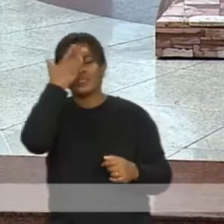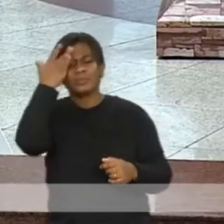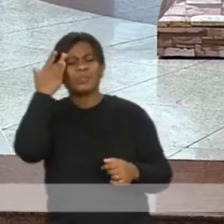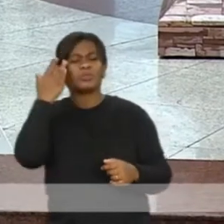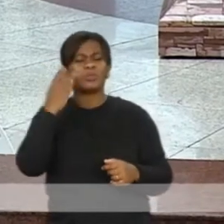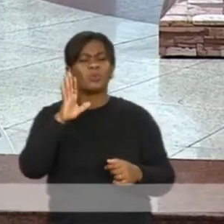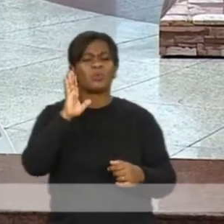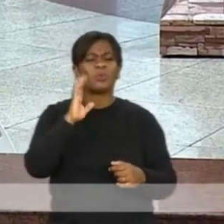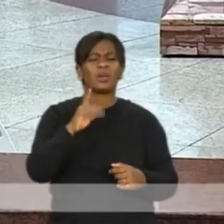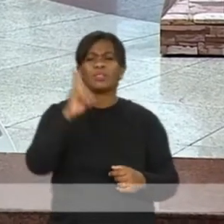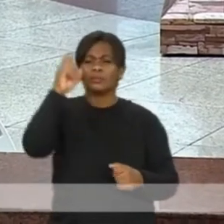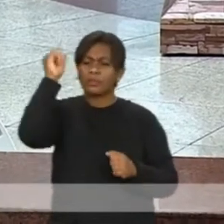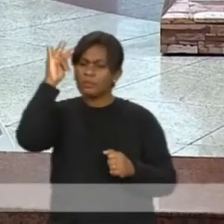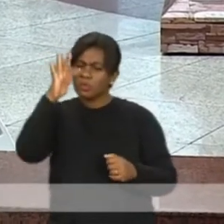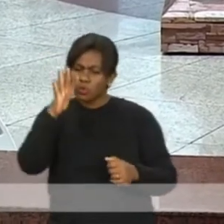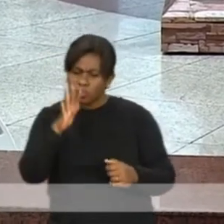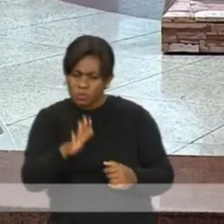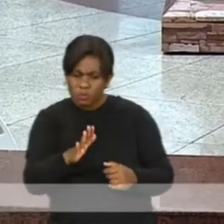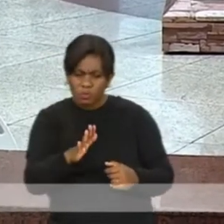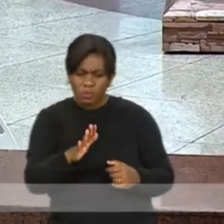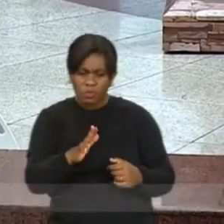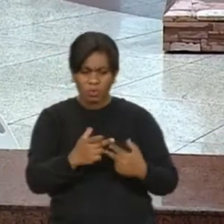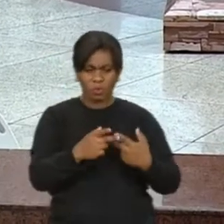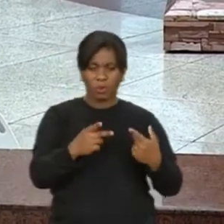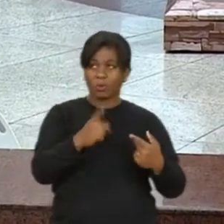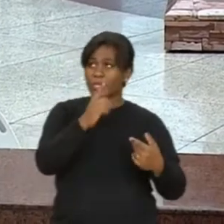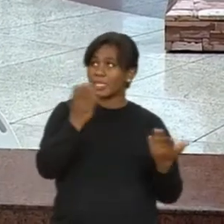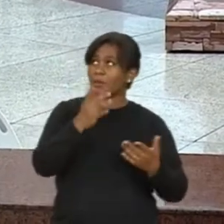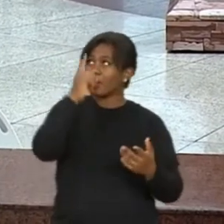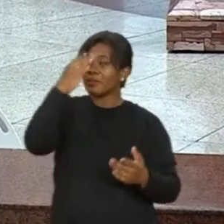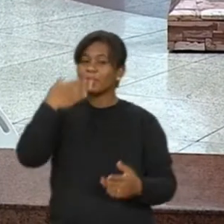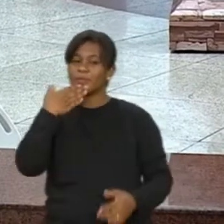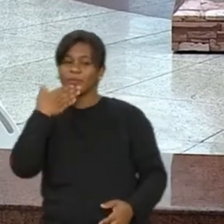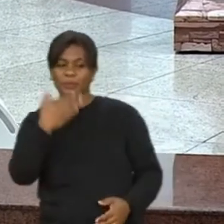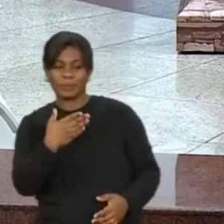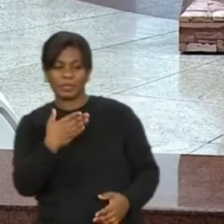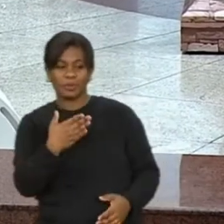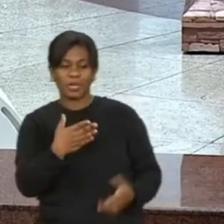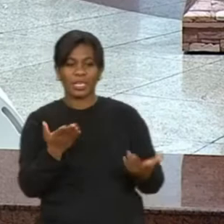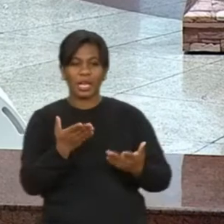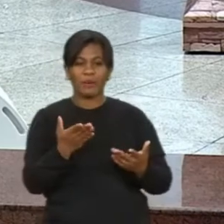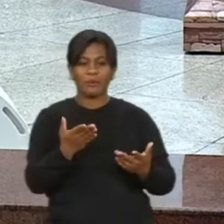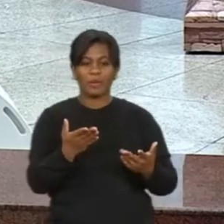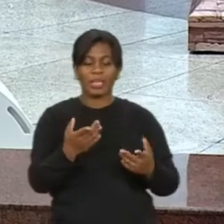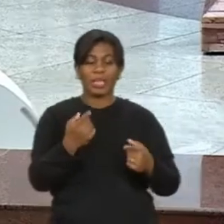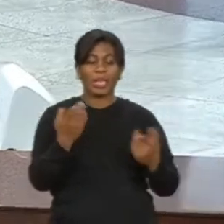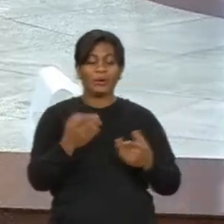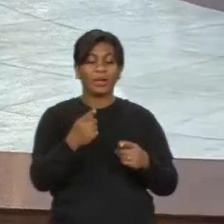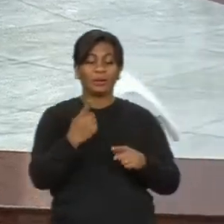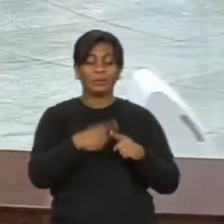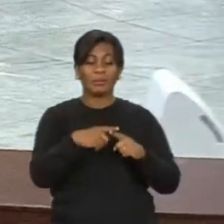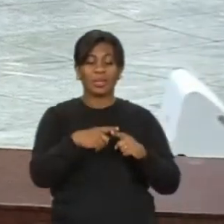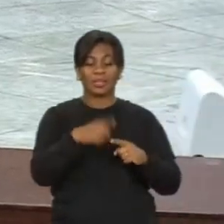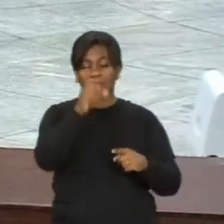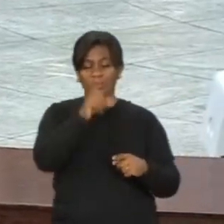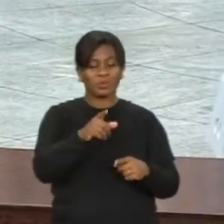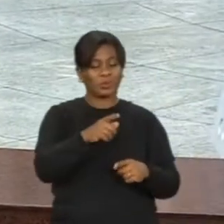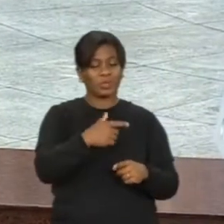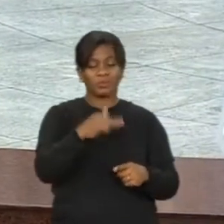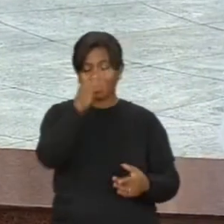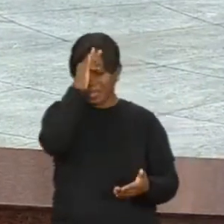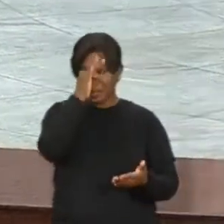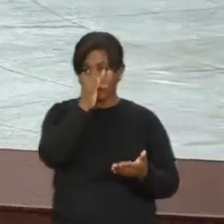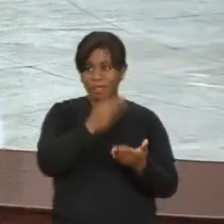pediu, esse algo, e ela, por não estar na fé, virou as costas para o altar. Quando você está na fé, você alegra